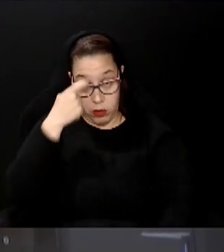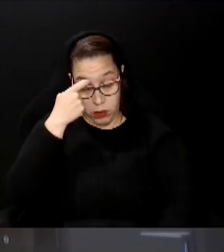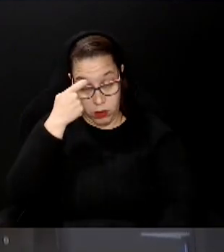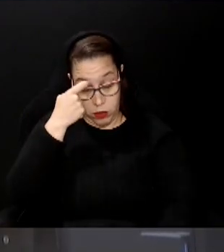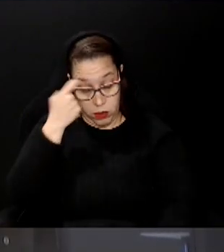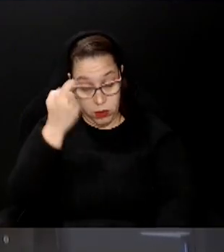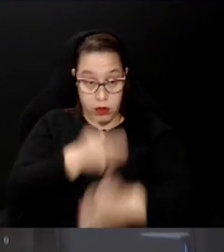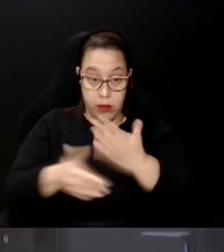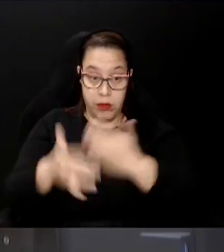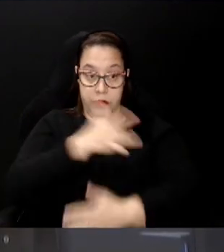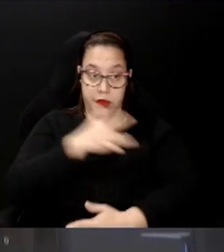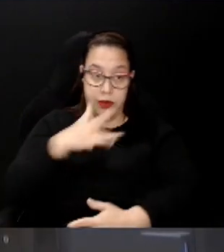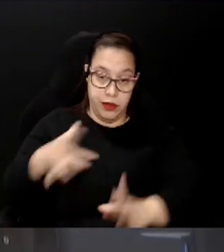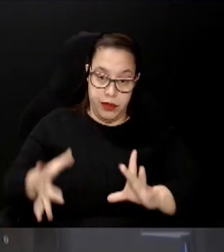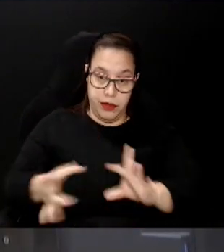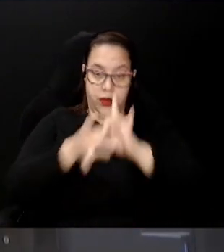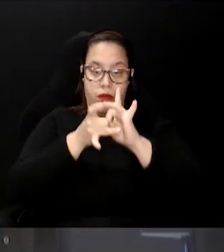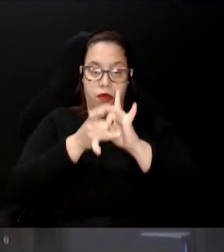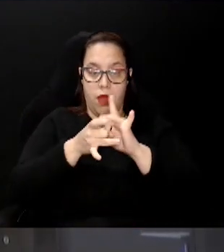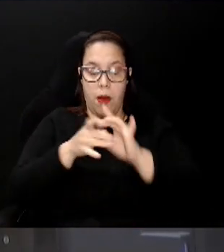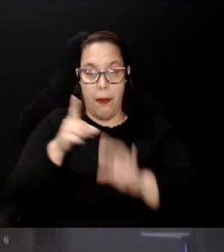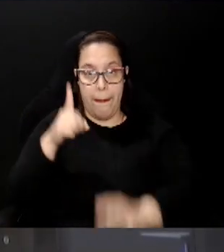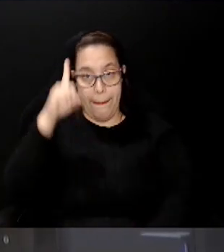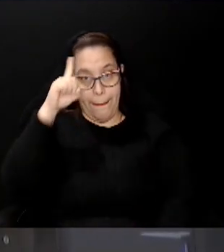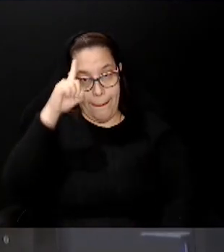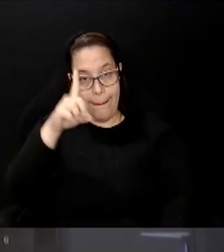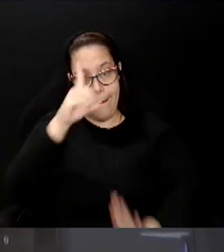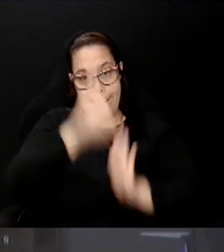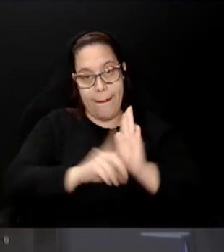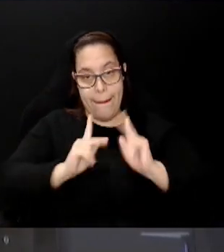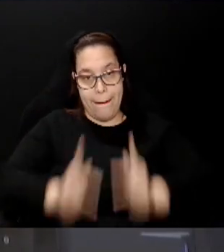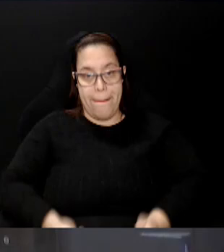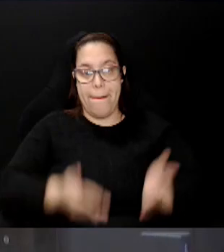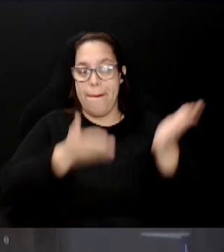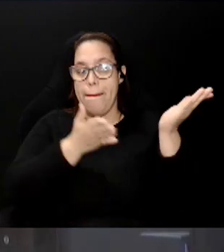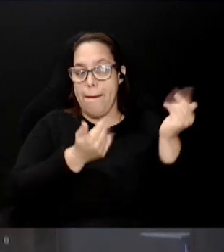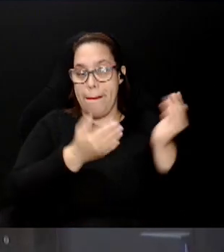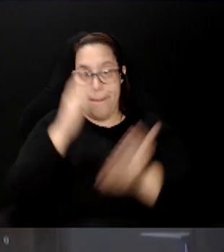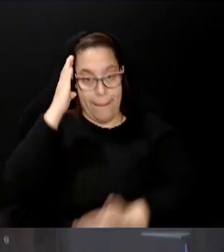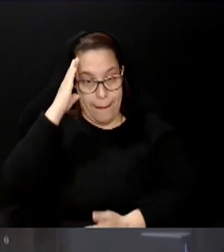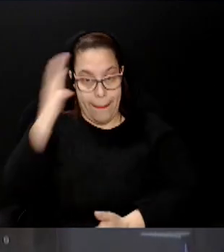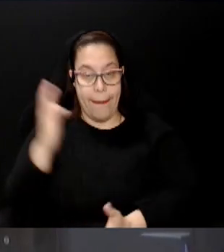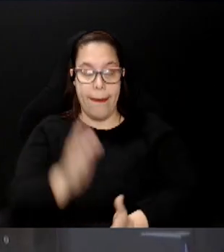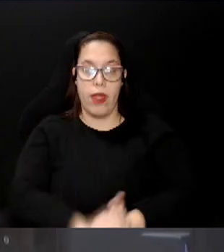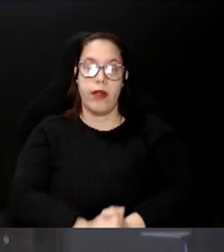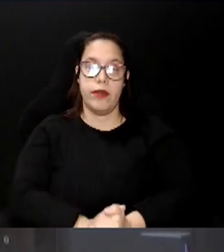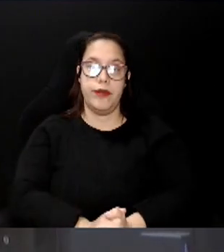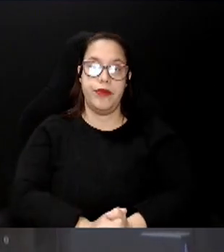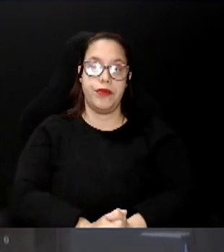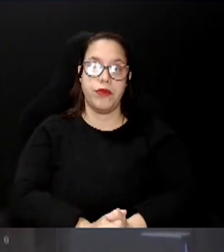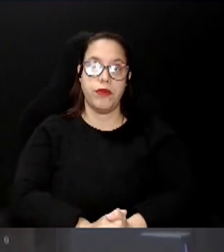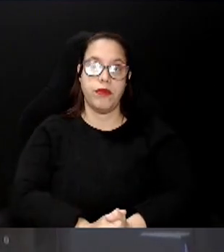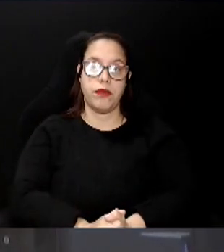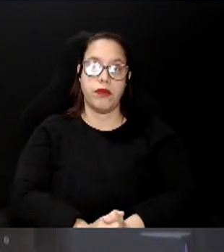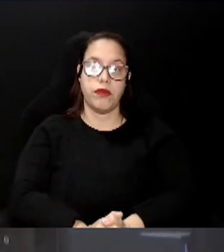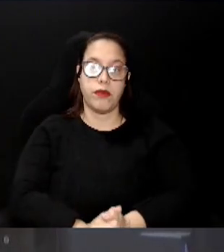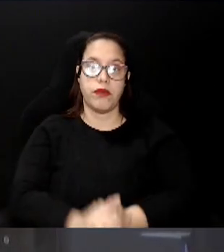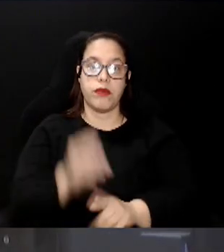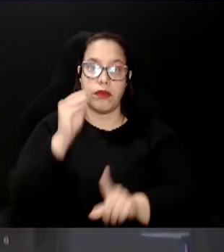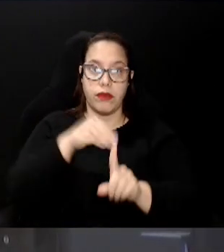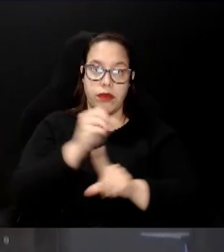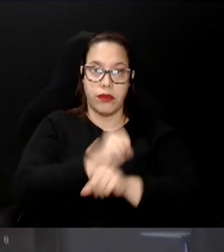integral, na defesa dos direitos humanos dos jovens, principalmente os que estão em maior situação de vulnerabilidade